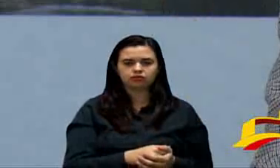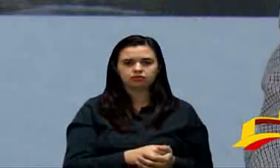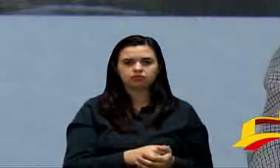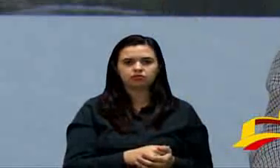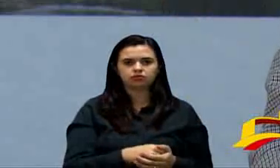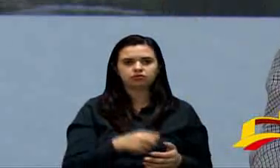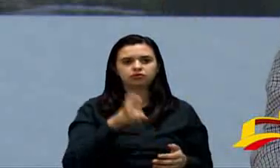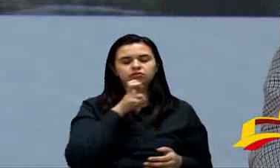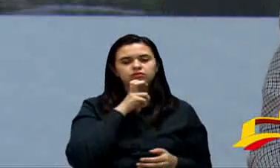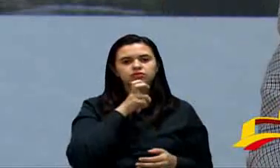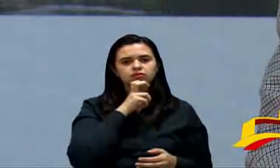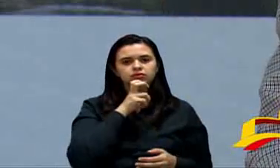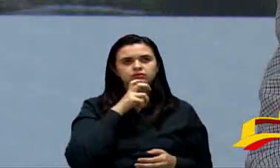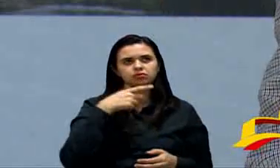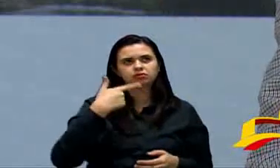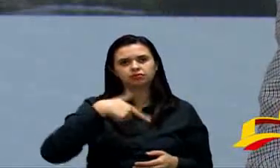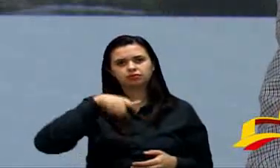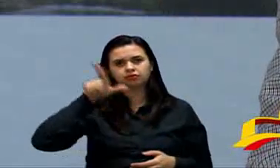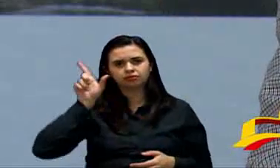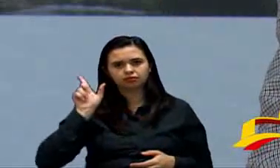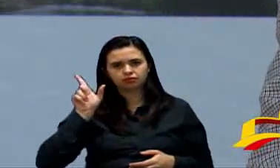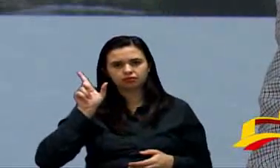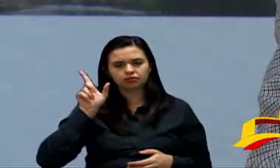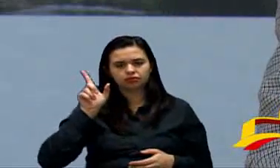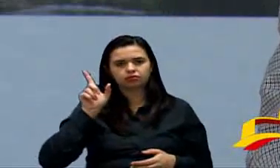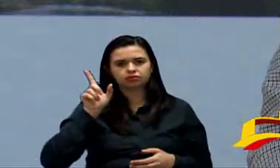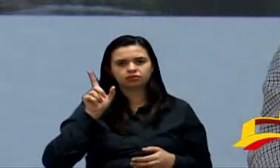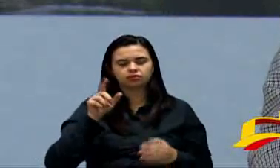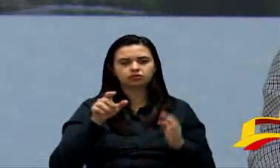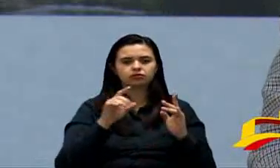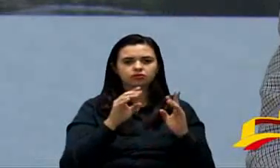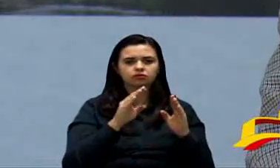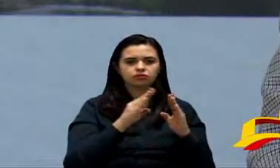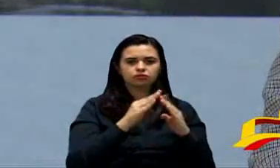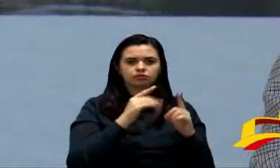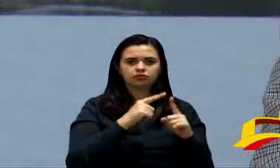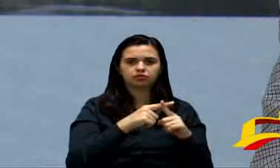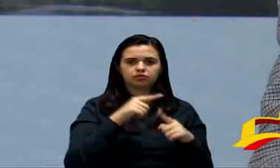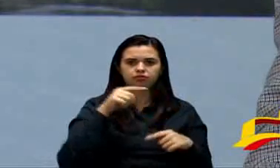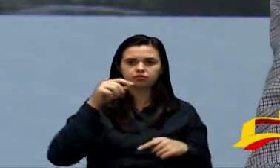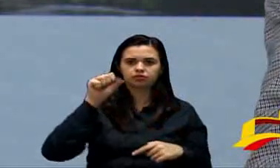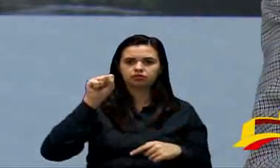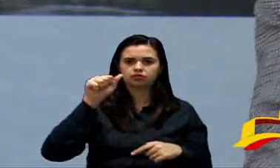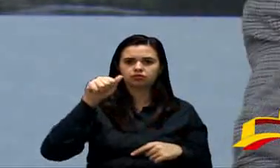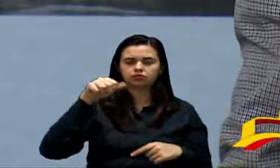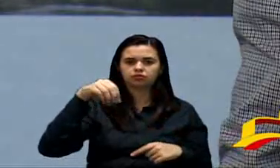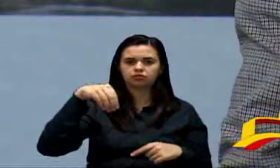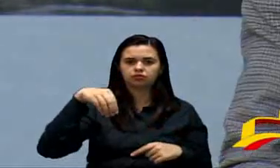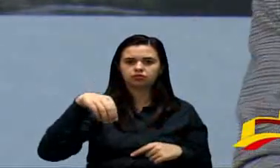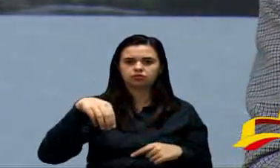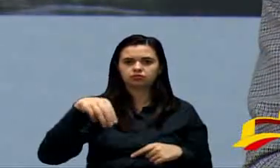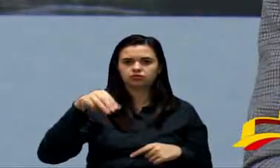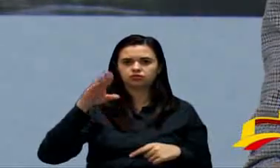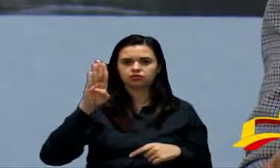antes da construção do Mosteiro de São Bento. E as fotos que me mandaram, elas são assim...